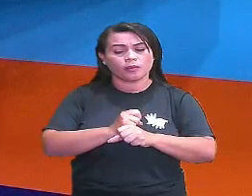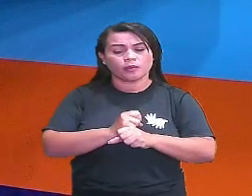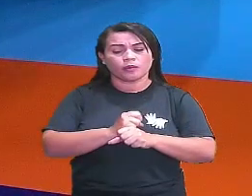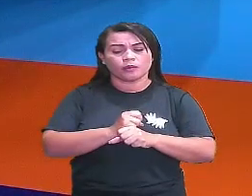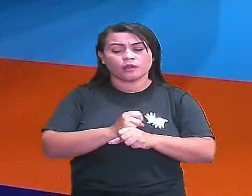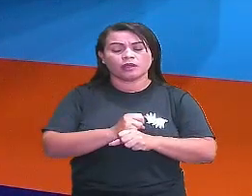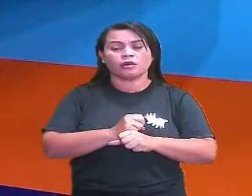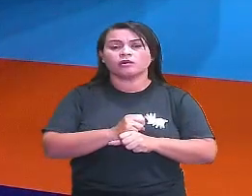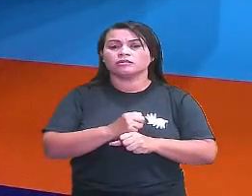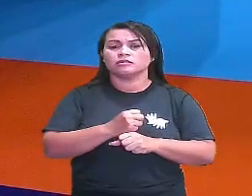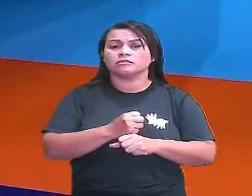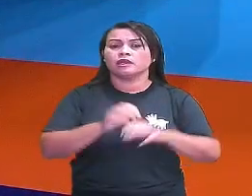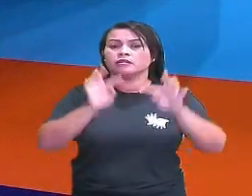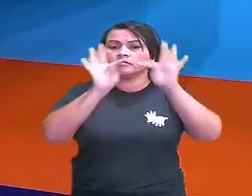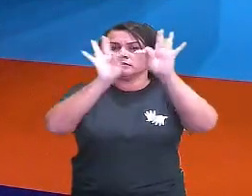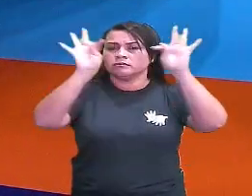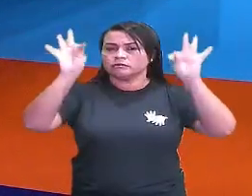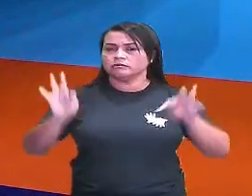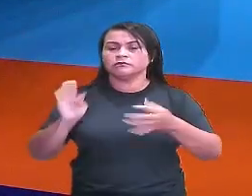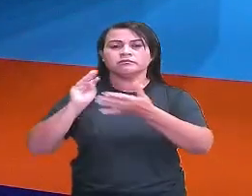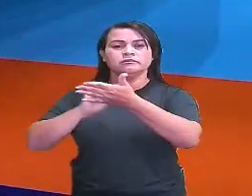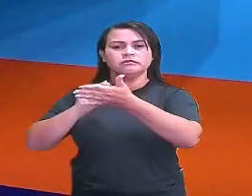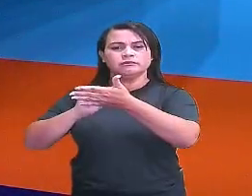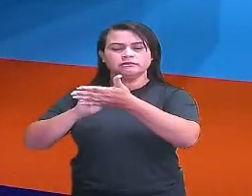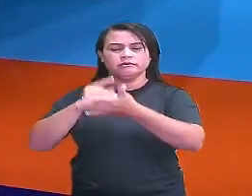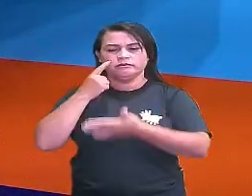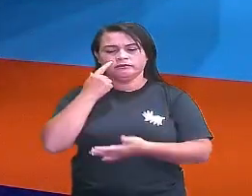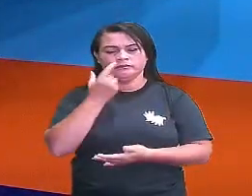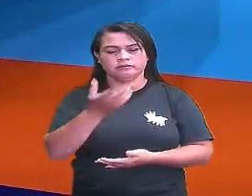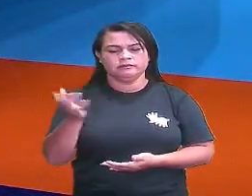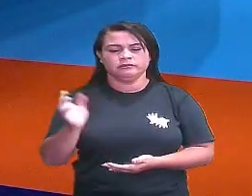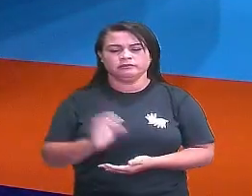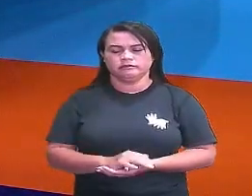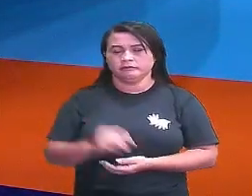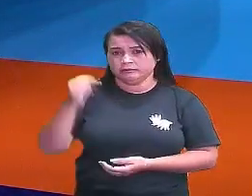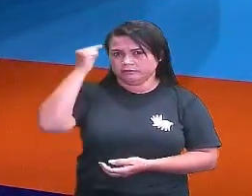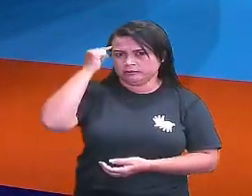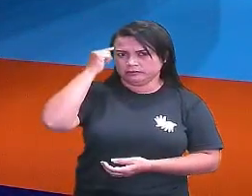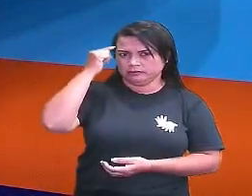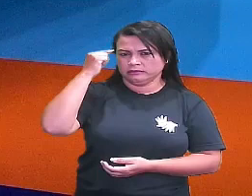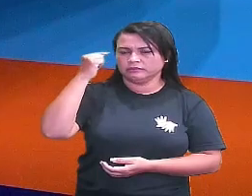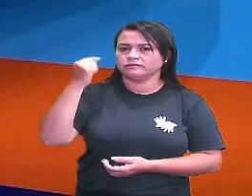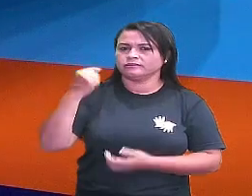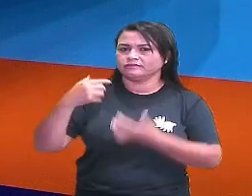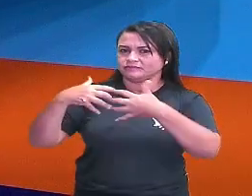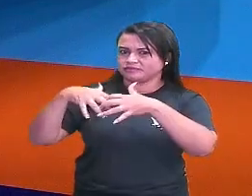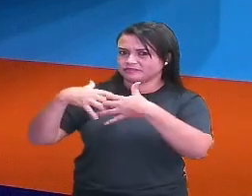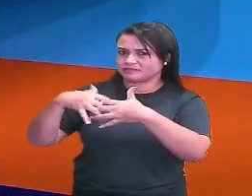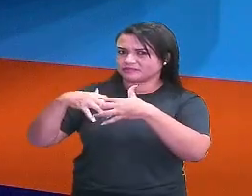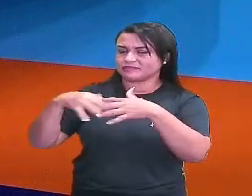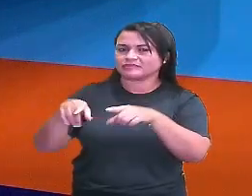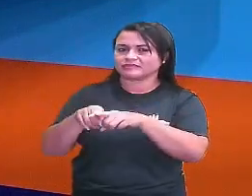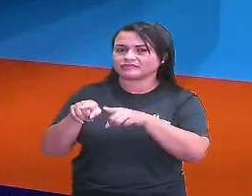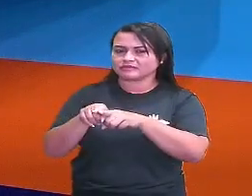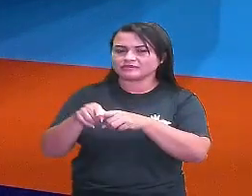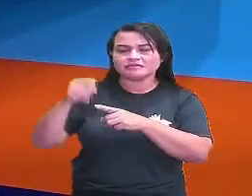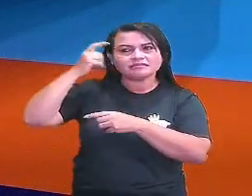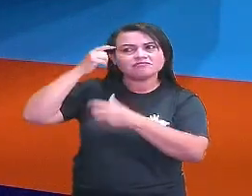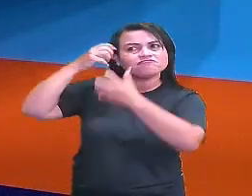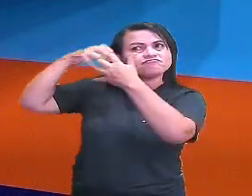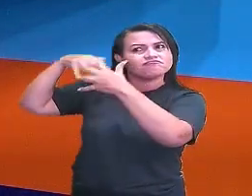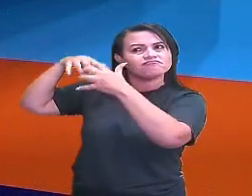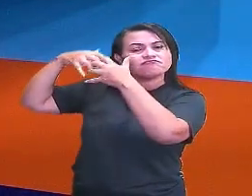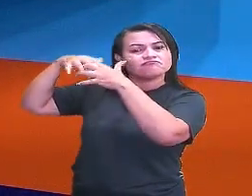e complete a tabela. Beleza? Vamos seguir? Vai pensando daí, mas vamos compreender o